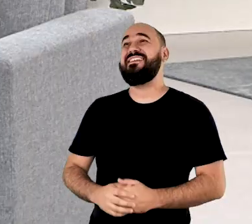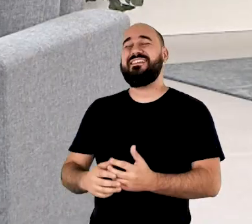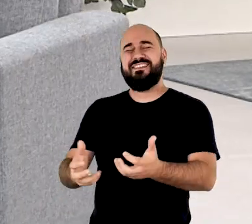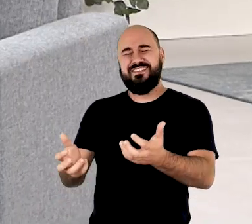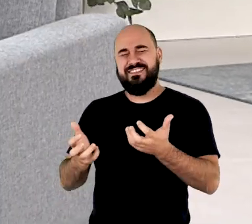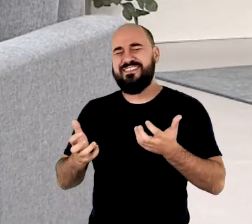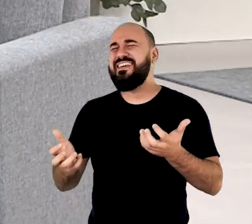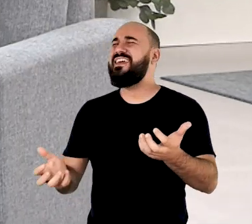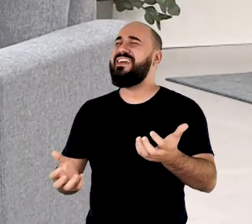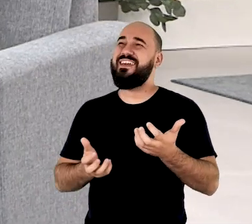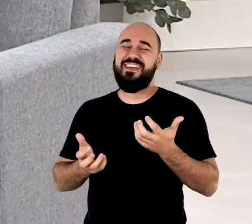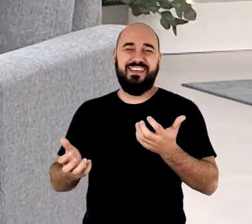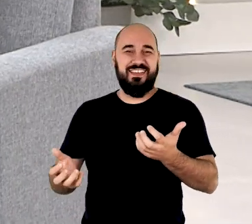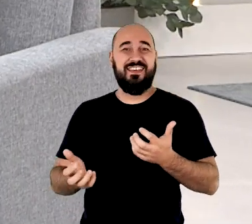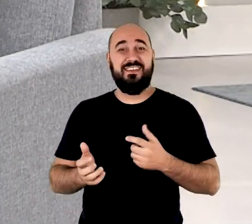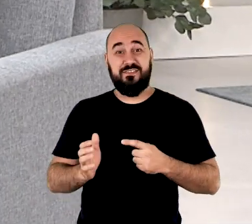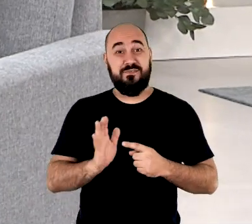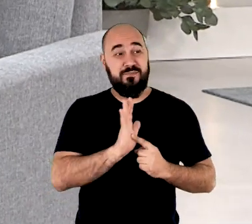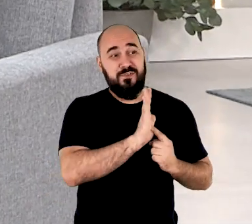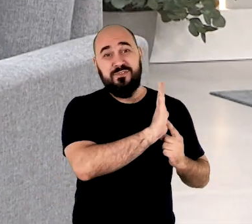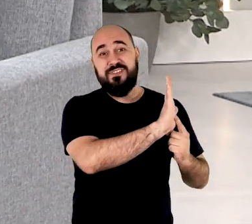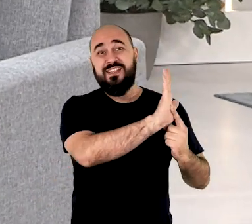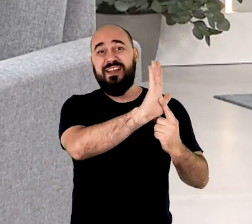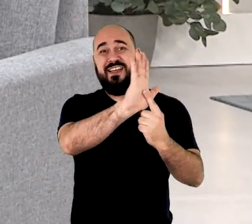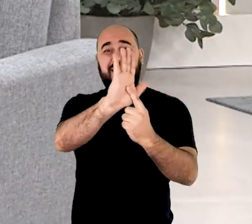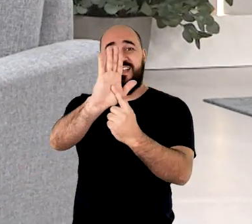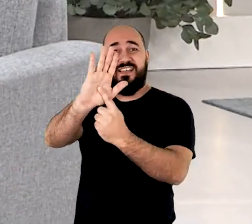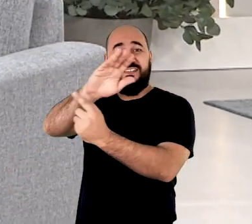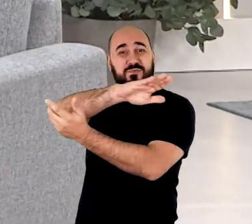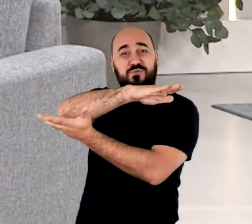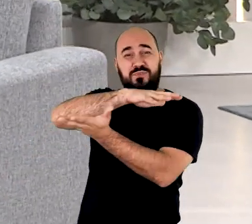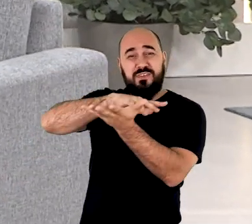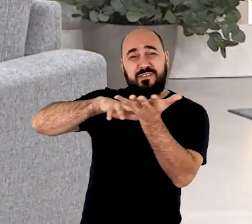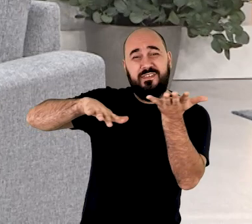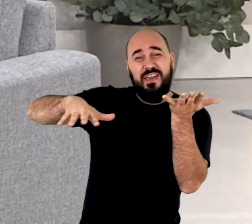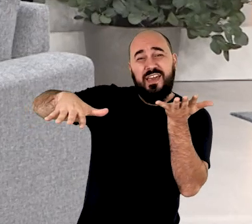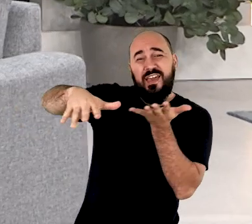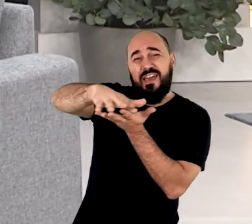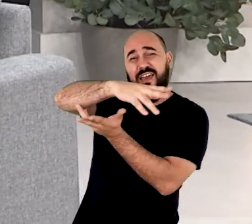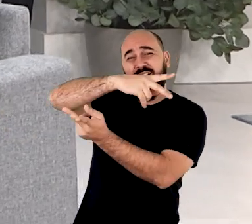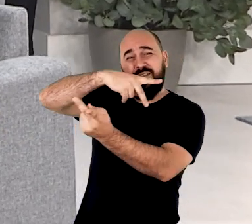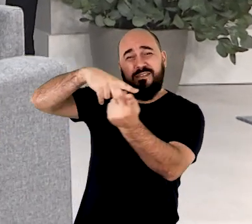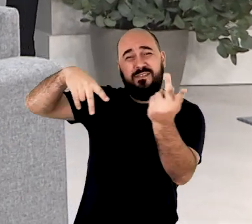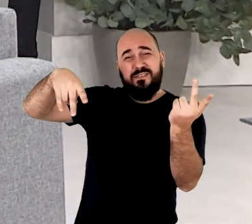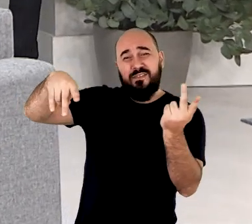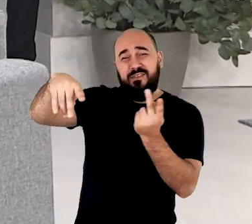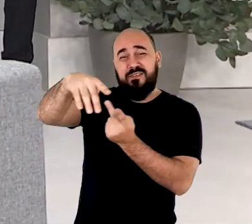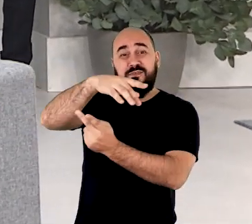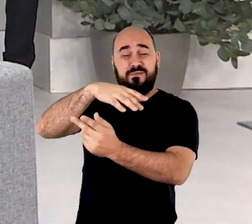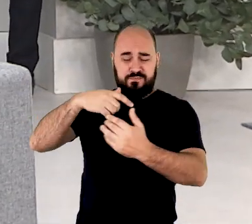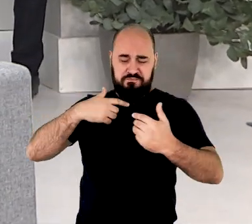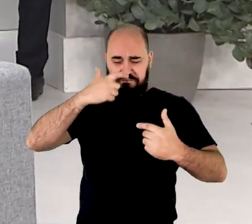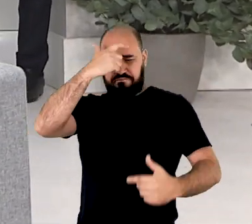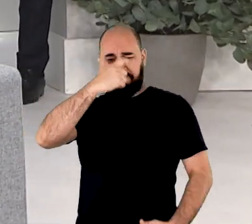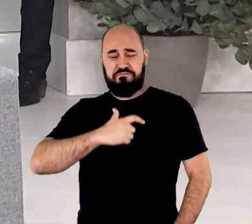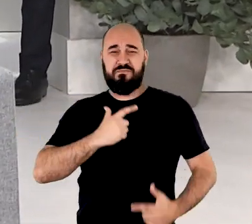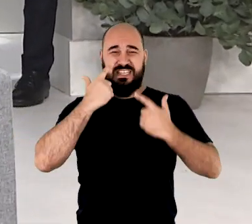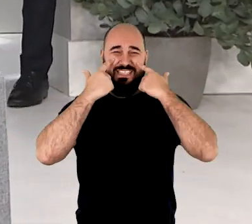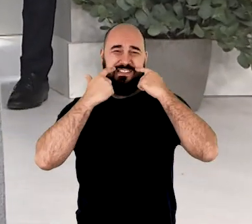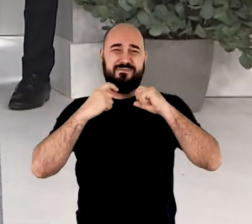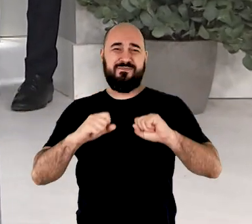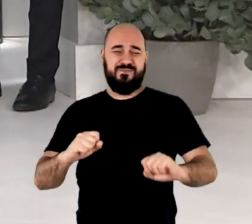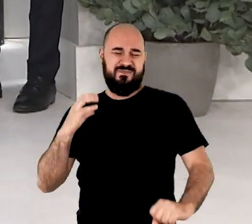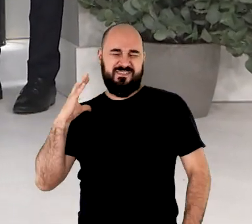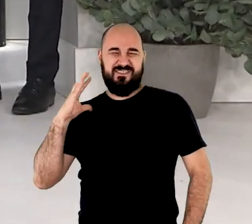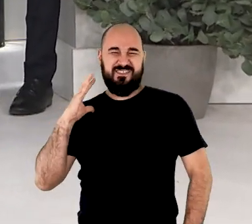Quero mostrar pro universo inteiro que só há um Deus verdadeiro e que